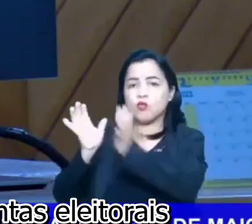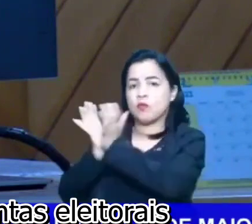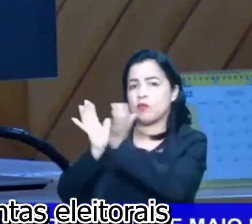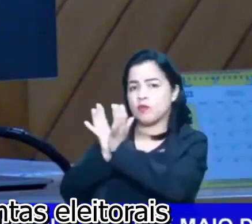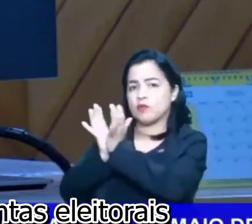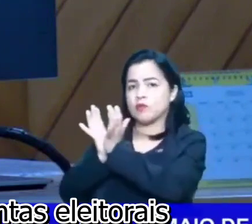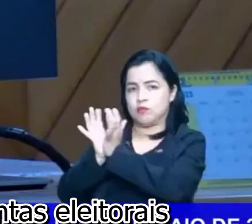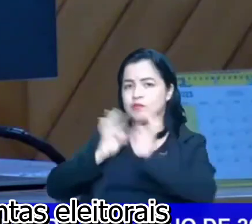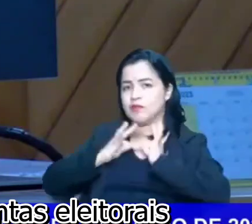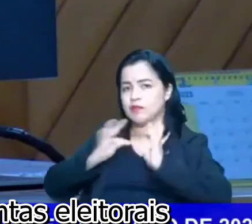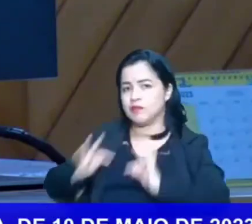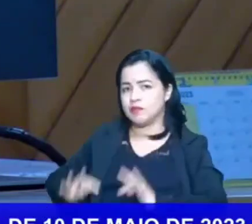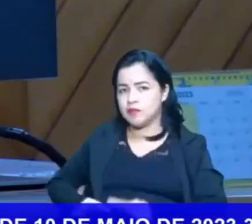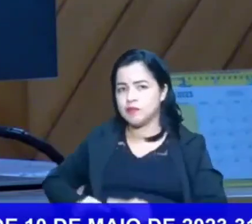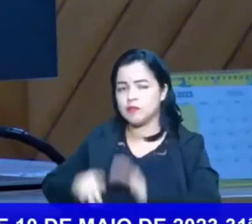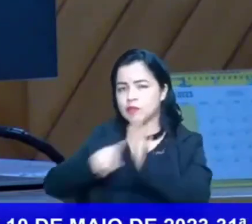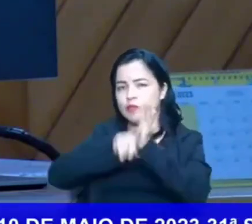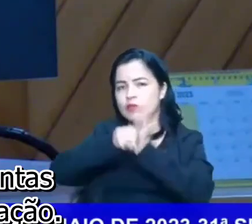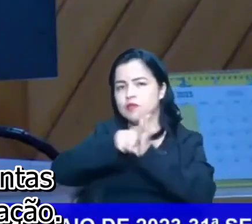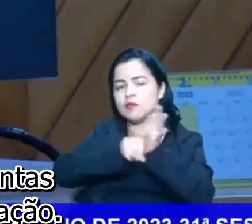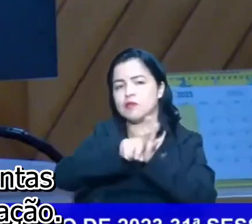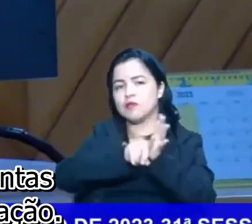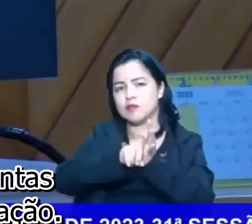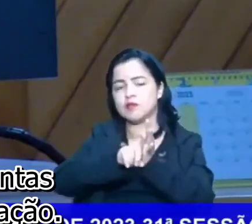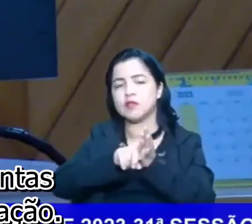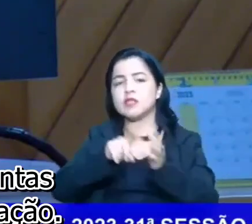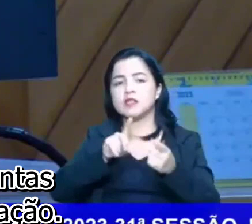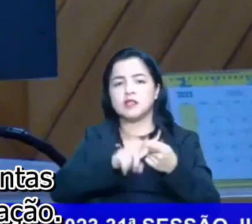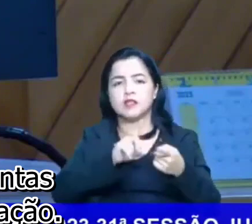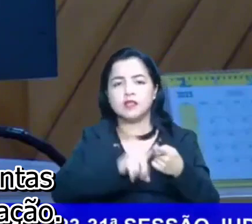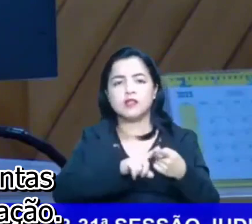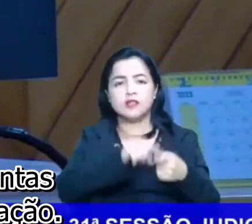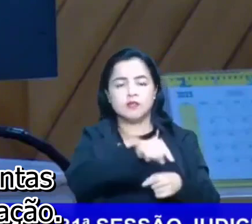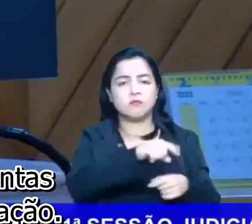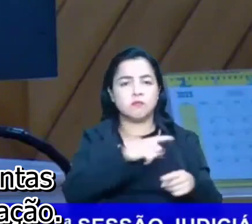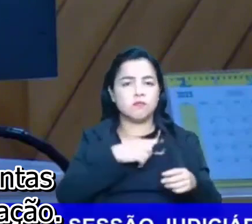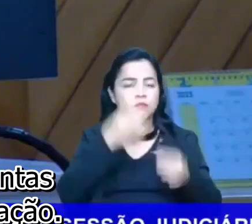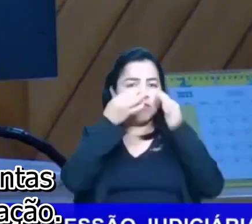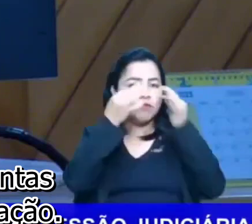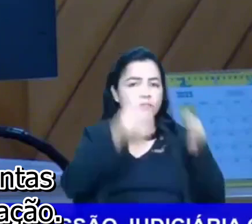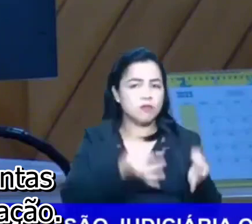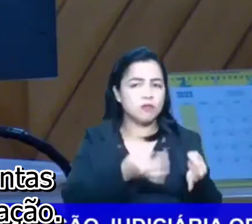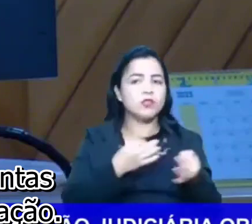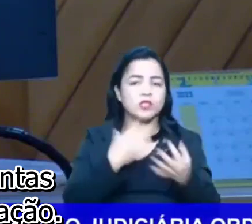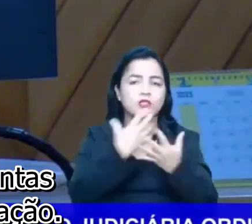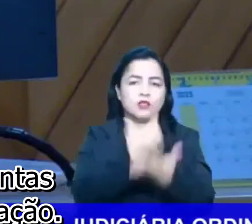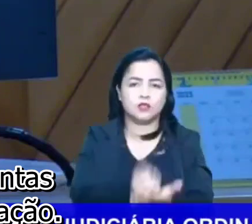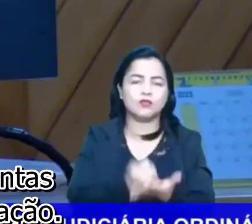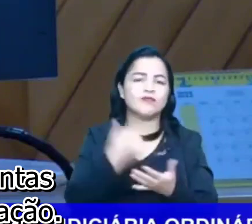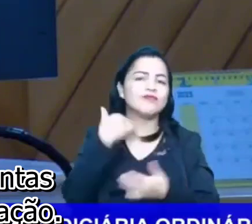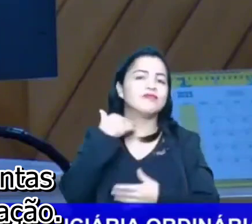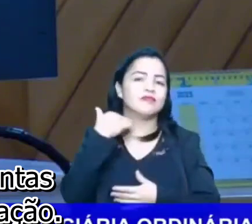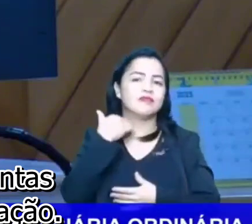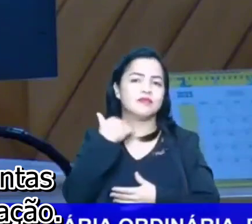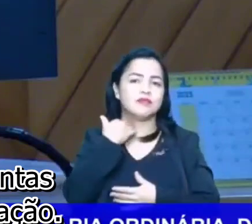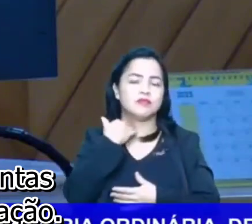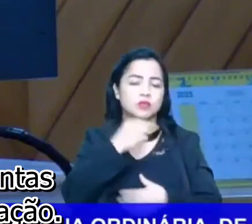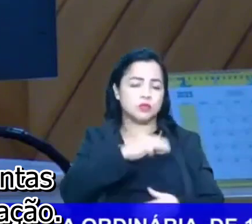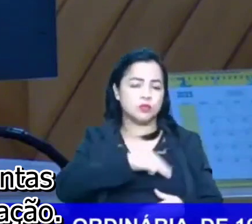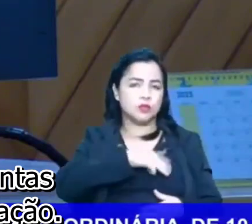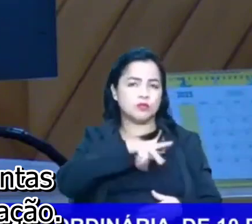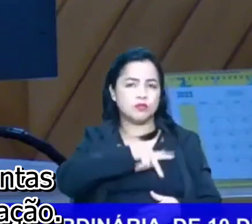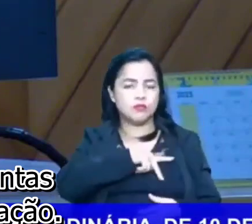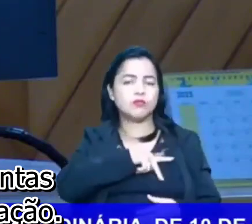de Contas Eleitorais e Partidárias sugeriu a aprovação das contas e o Ministério